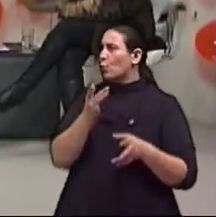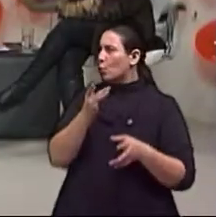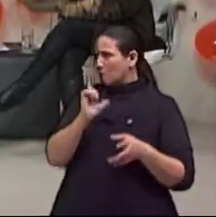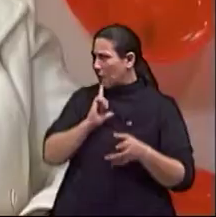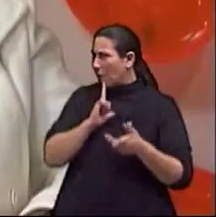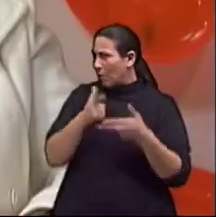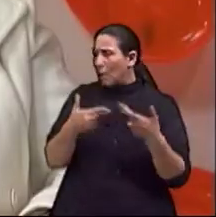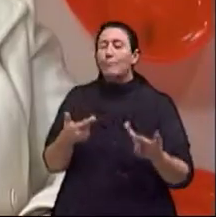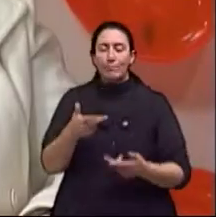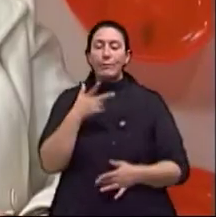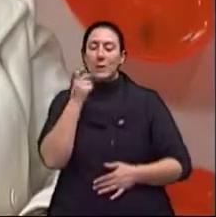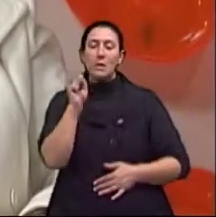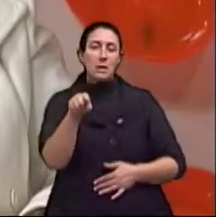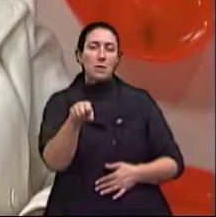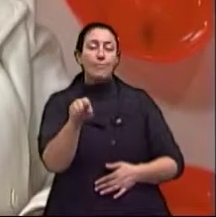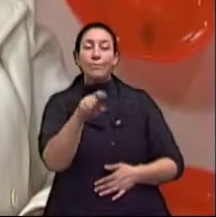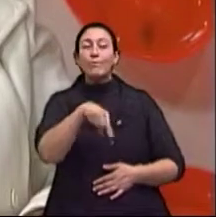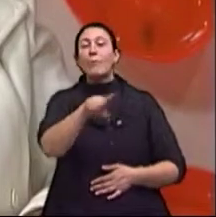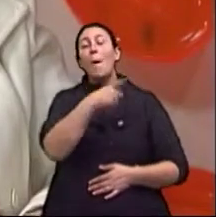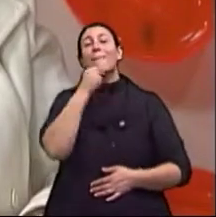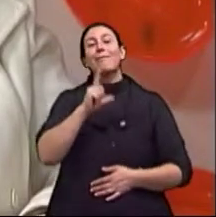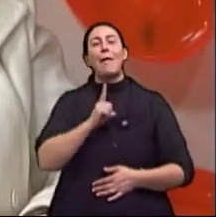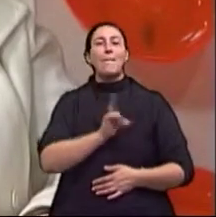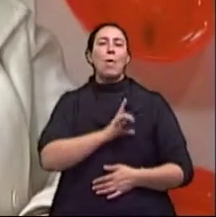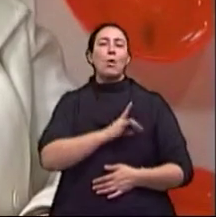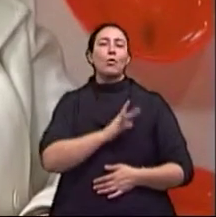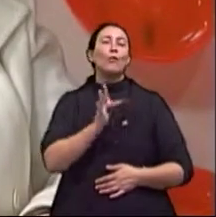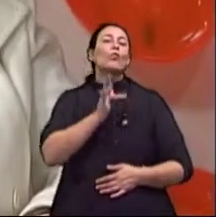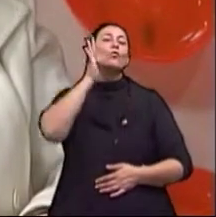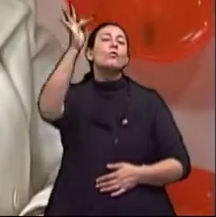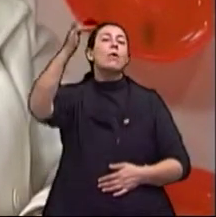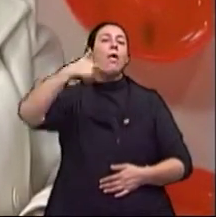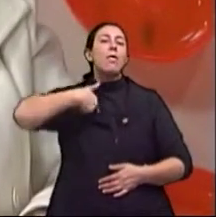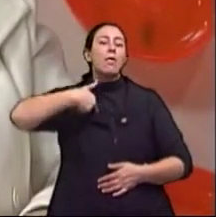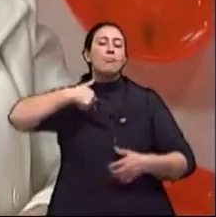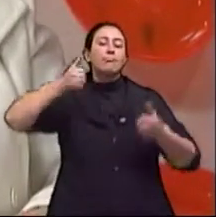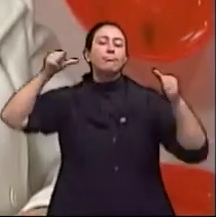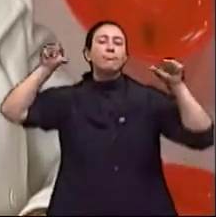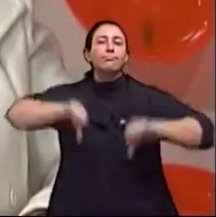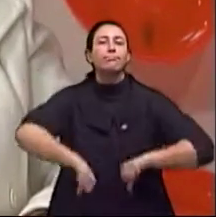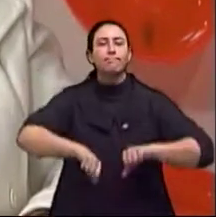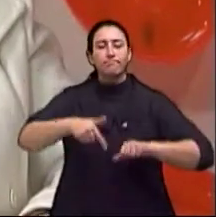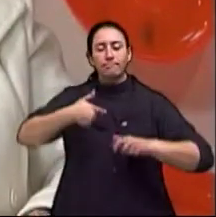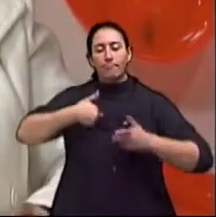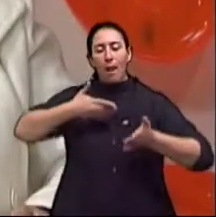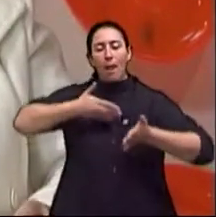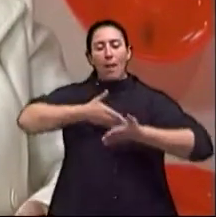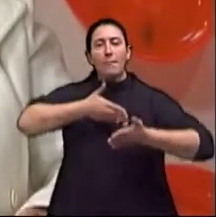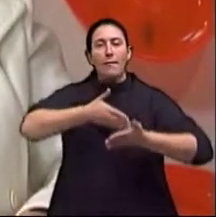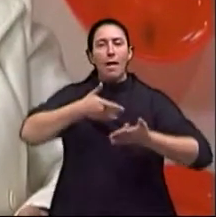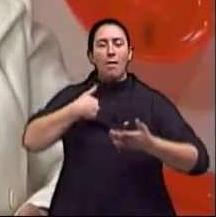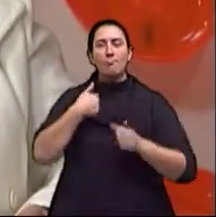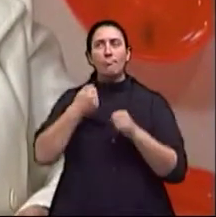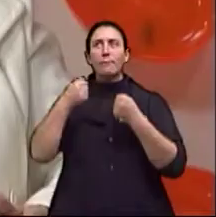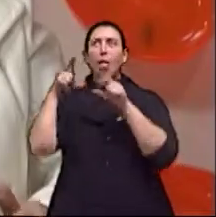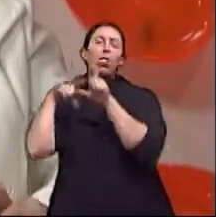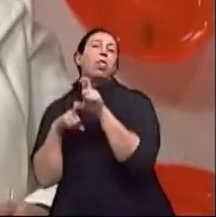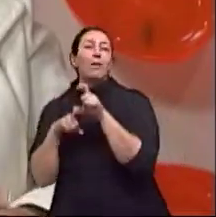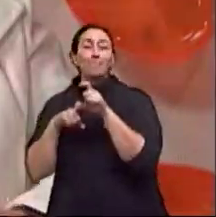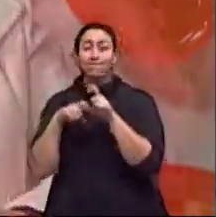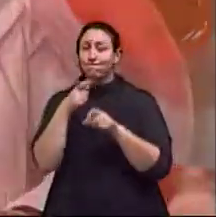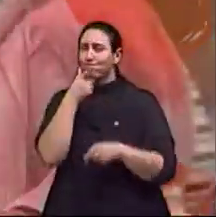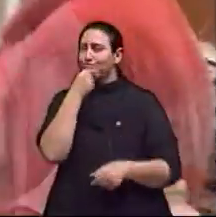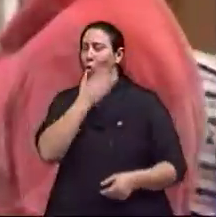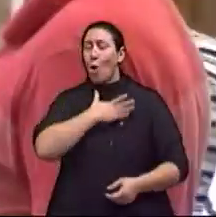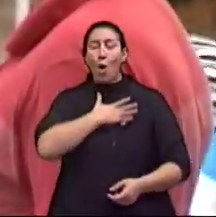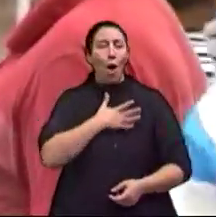apresentam um medo justamente de perderem a força e terem limitações perder e autonomia autonomia sempre o